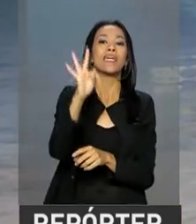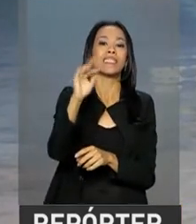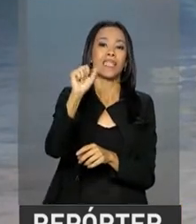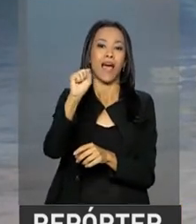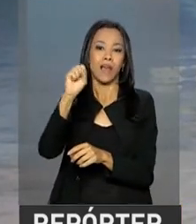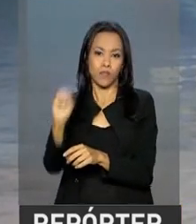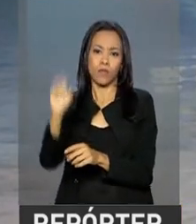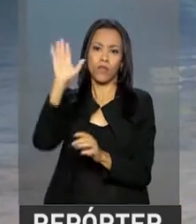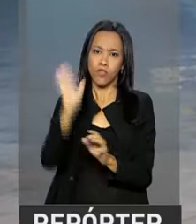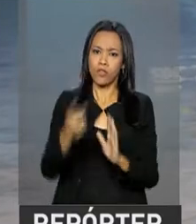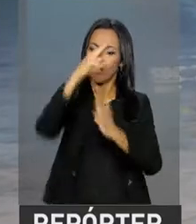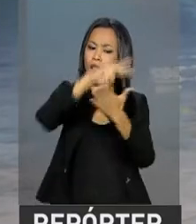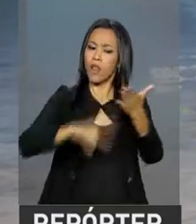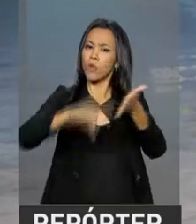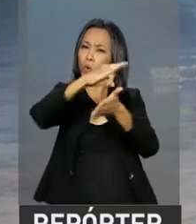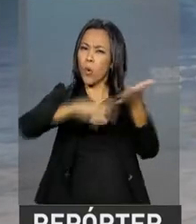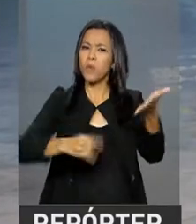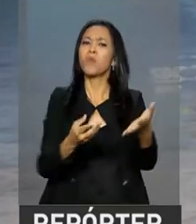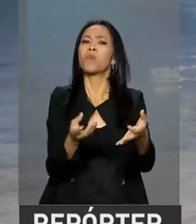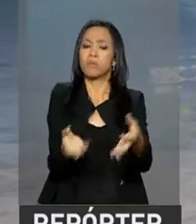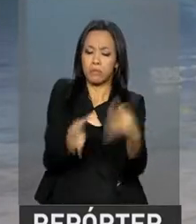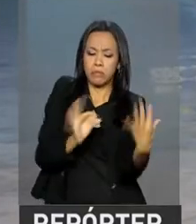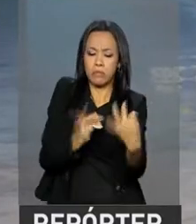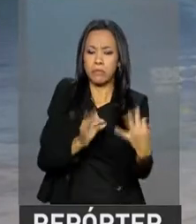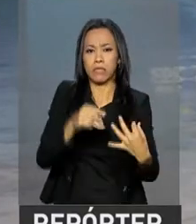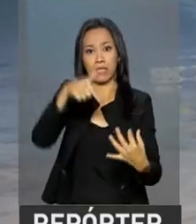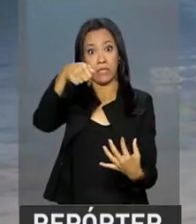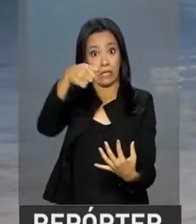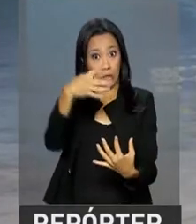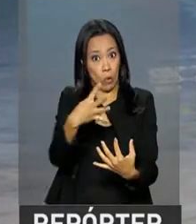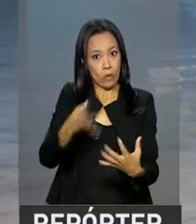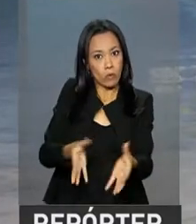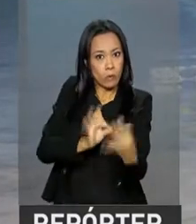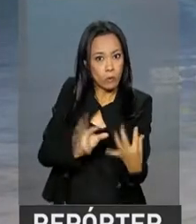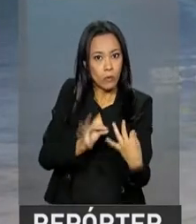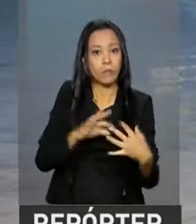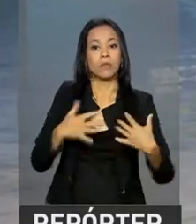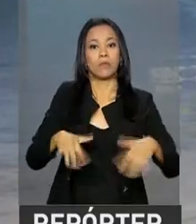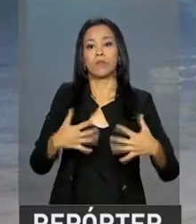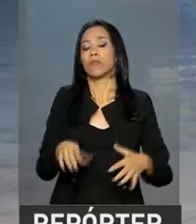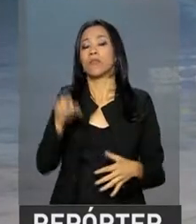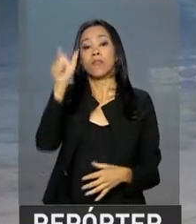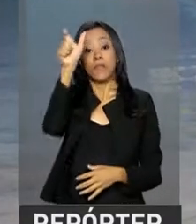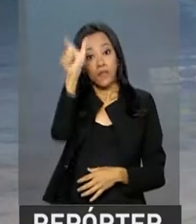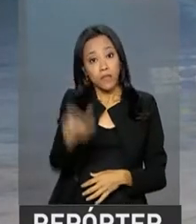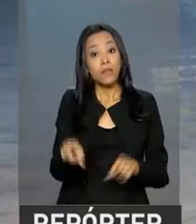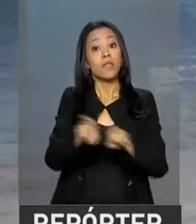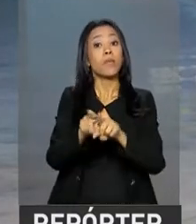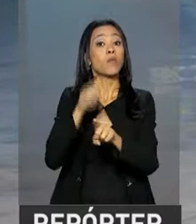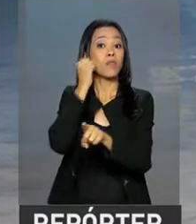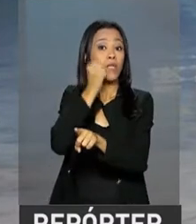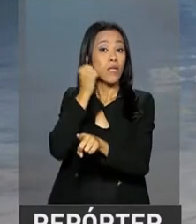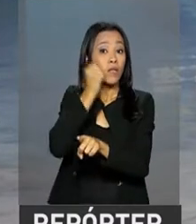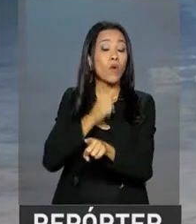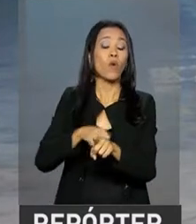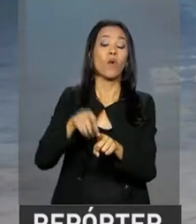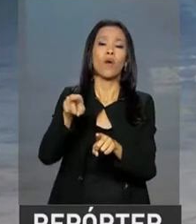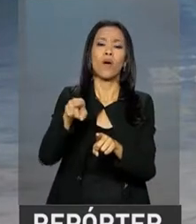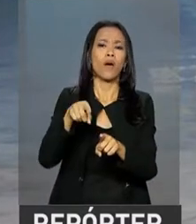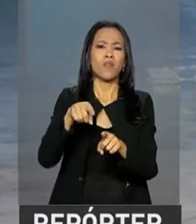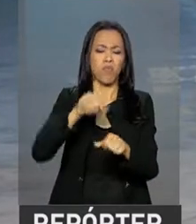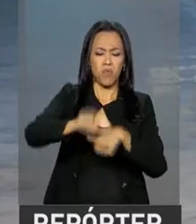lido o documento de 74 páginas o relator da proposta senador ricardo ferraço não não alterou o texto